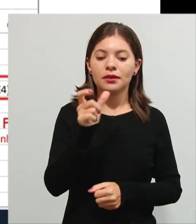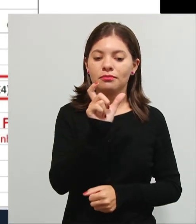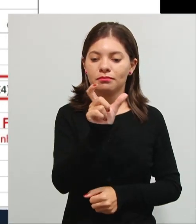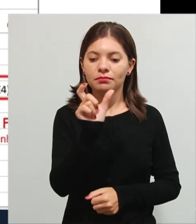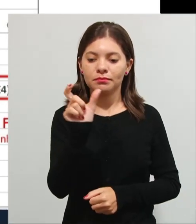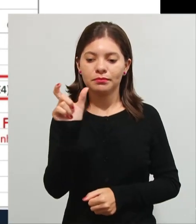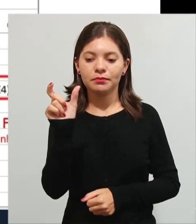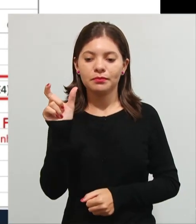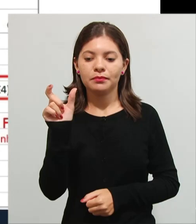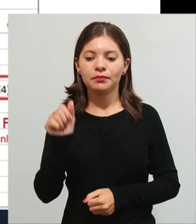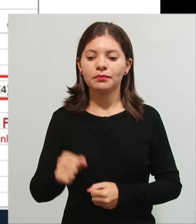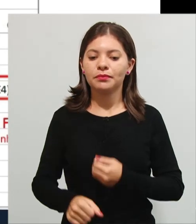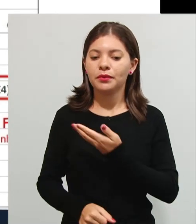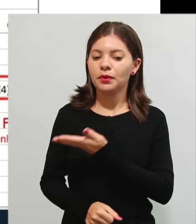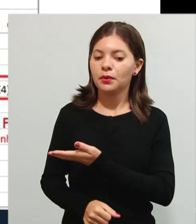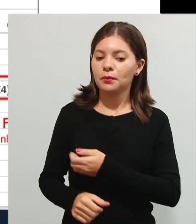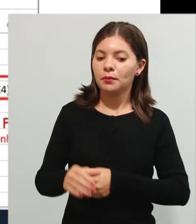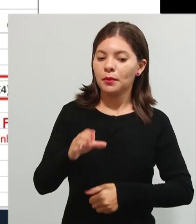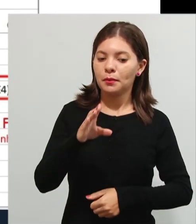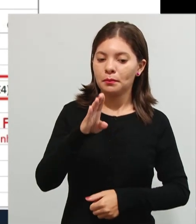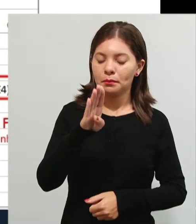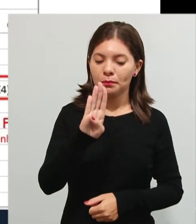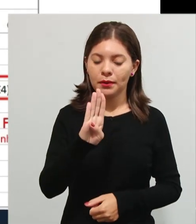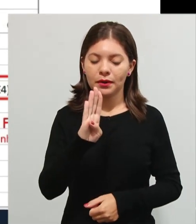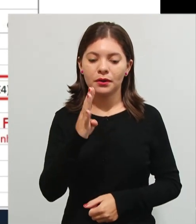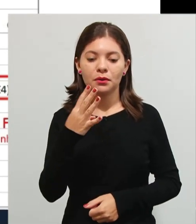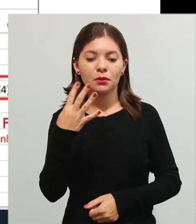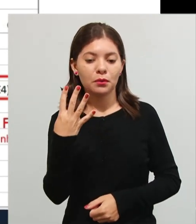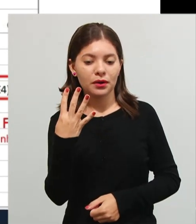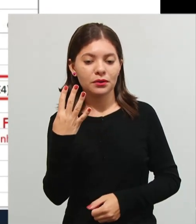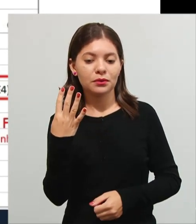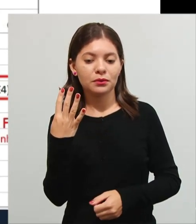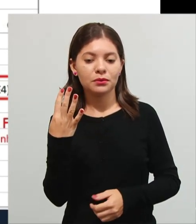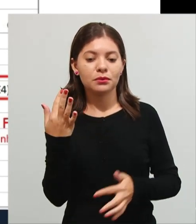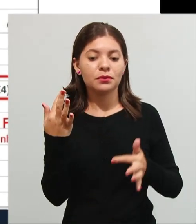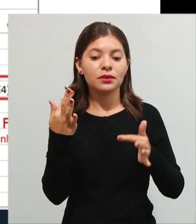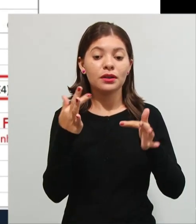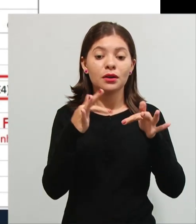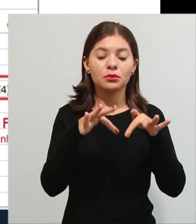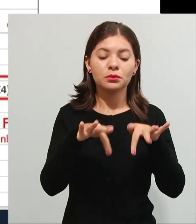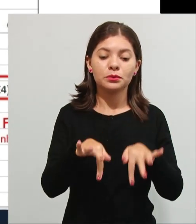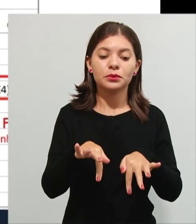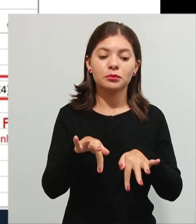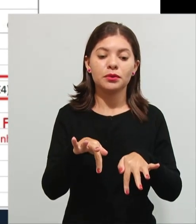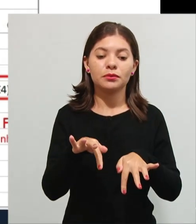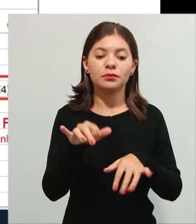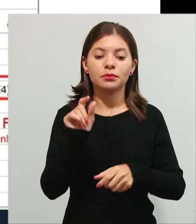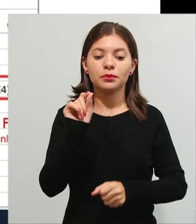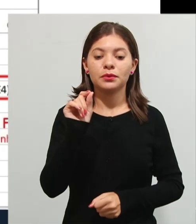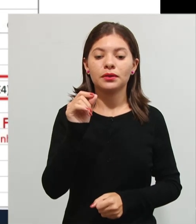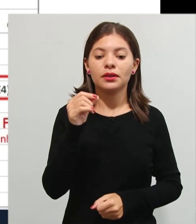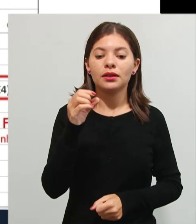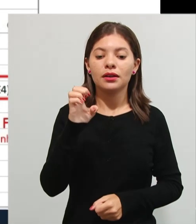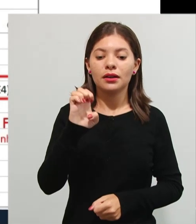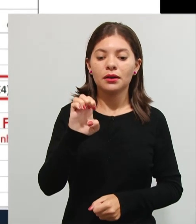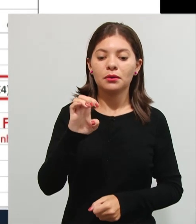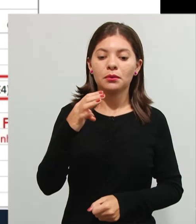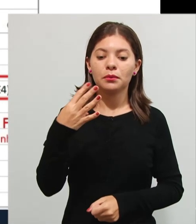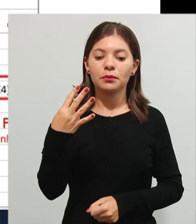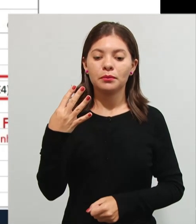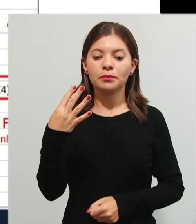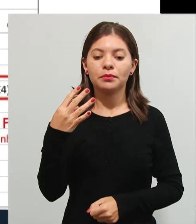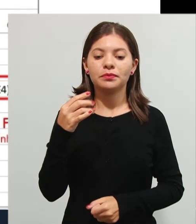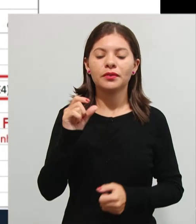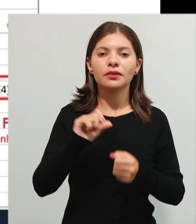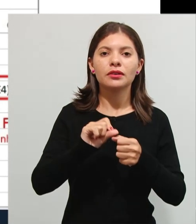primeira célula que eu quero somar, no caso aqui é B4, e a última célula, que no